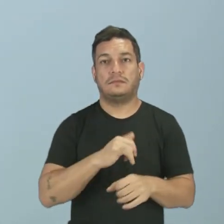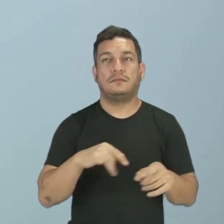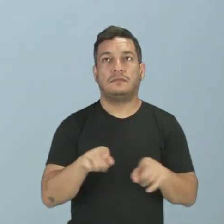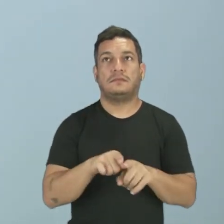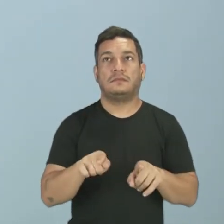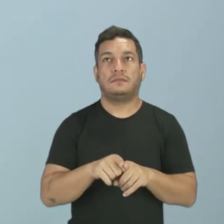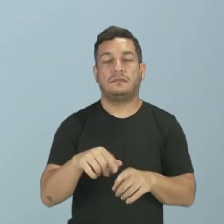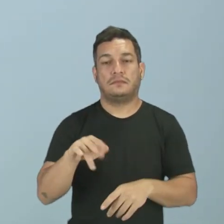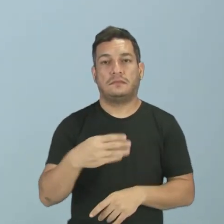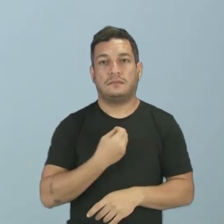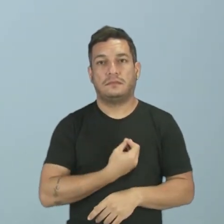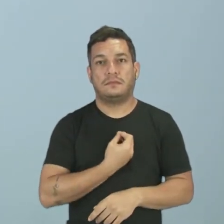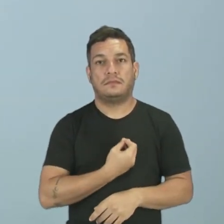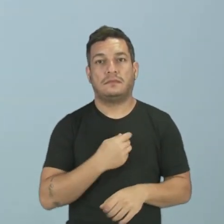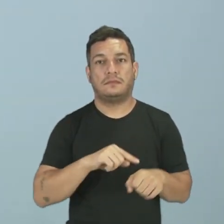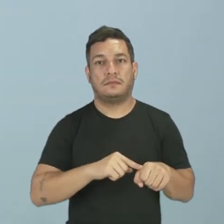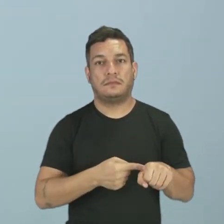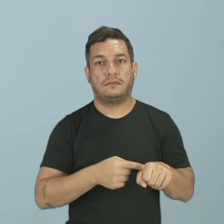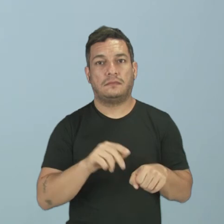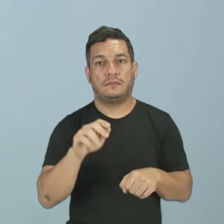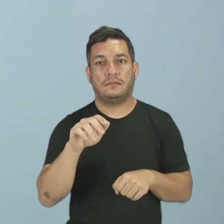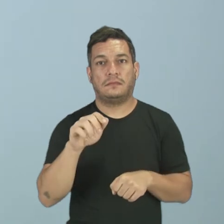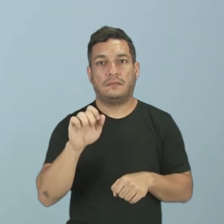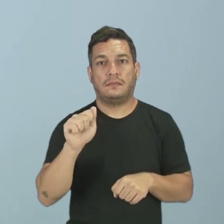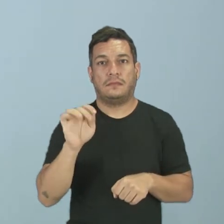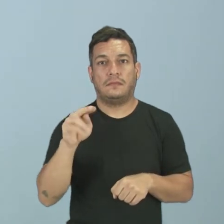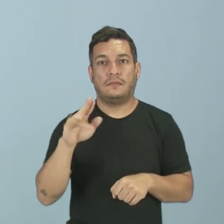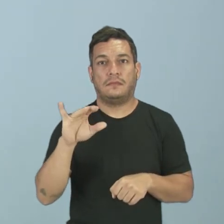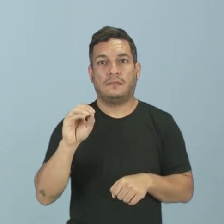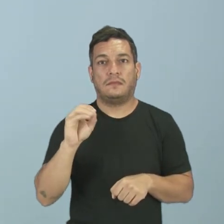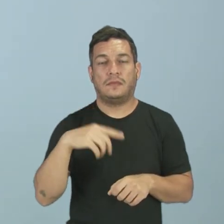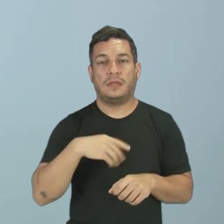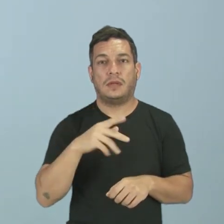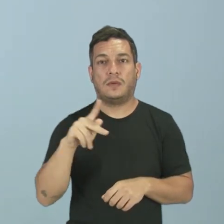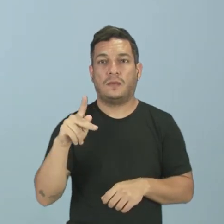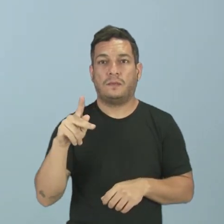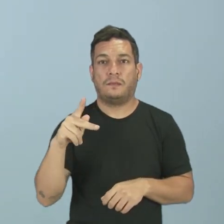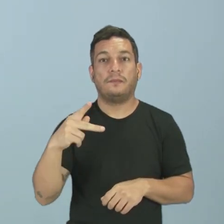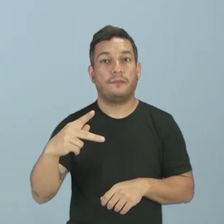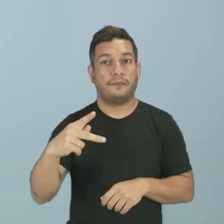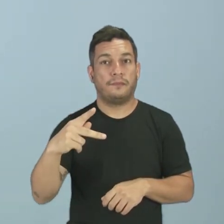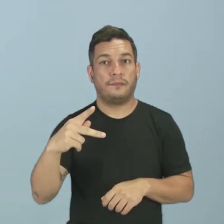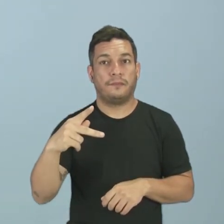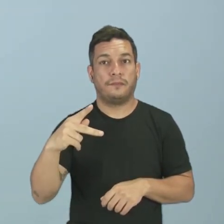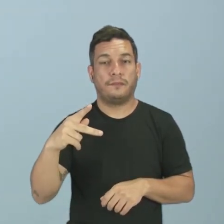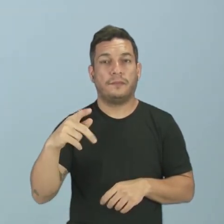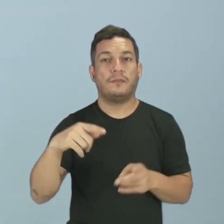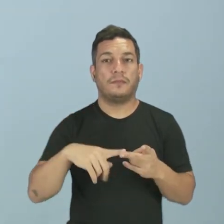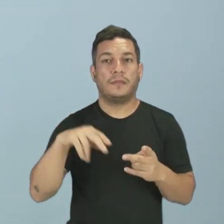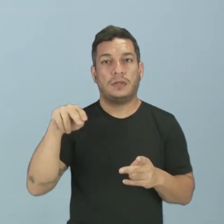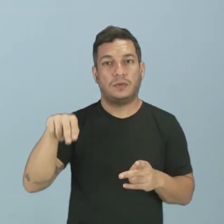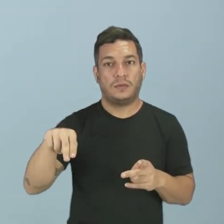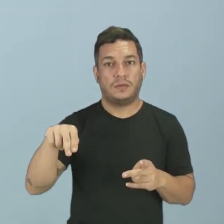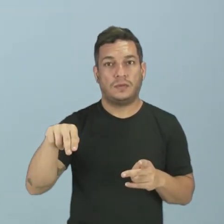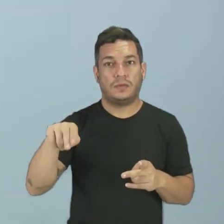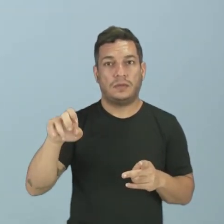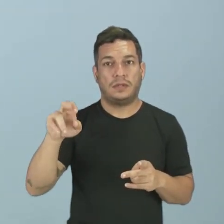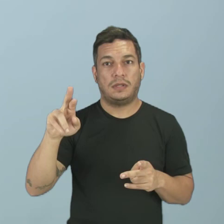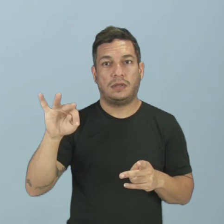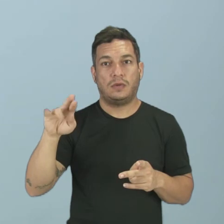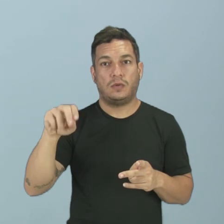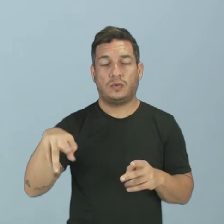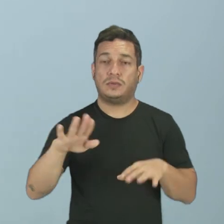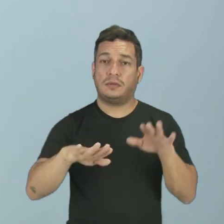e quem está presente nesse núcleo atômico são os prótons e os nêutrons. Dependendo do comportamento